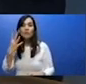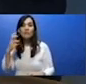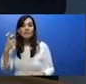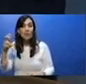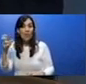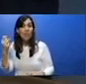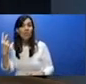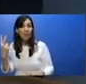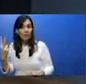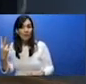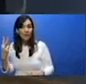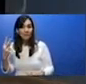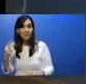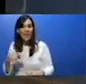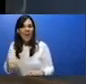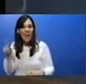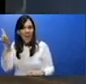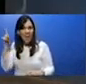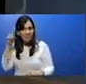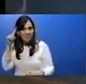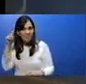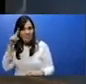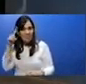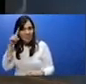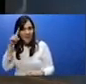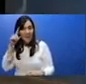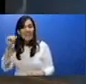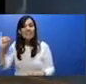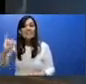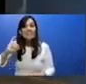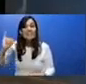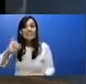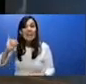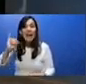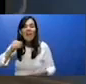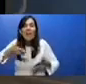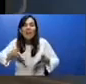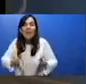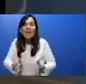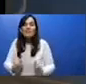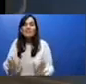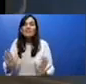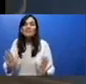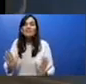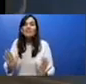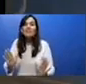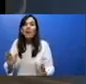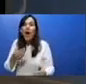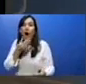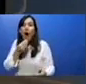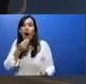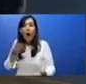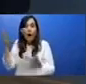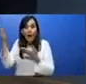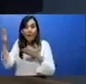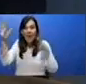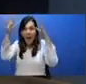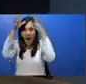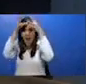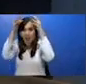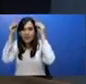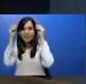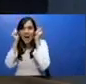1452. Nesta data, na Itália, nascia o Leonardo da Vinci.